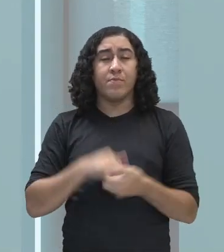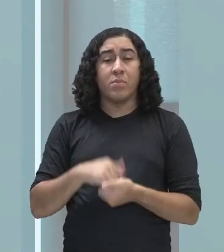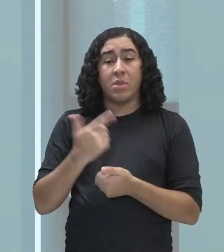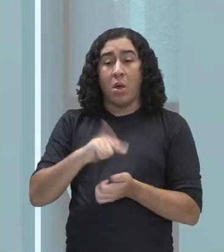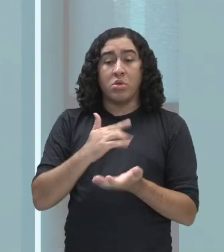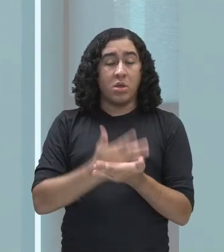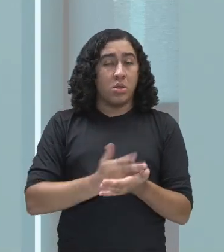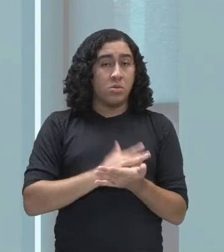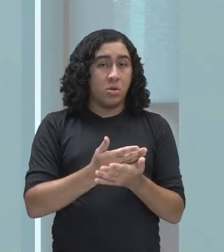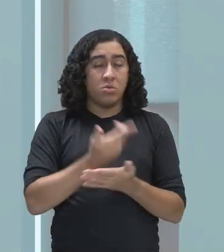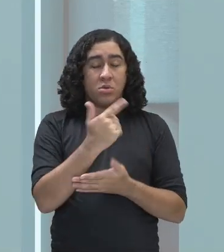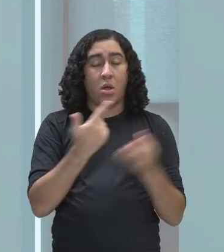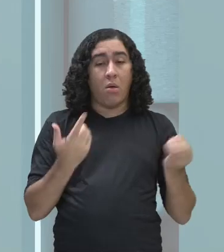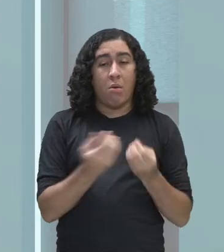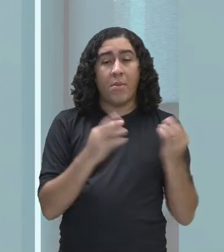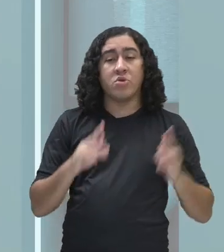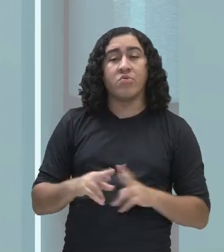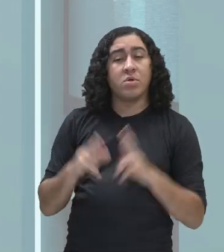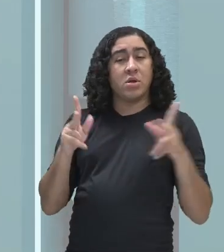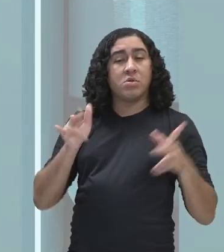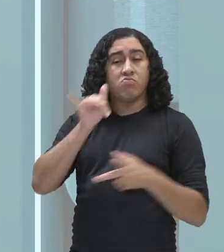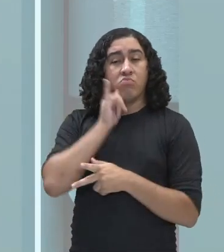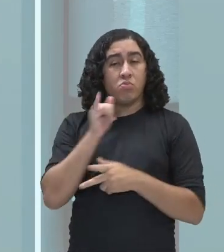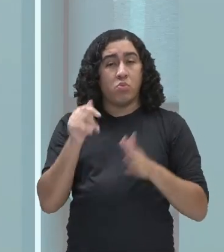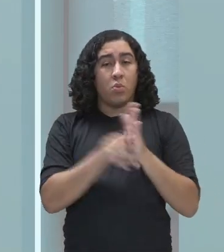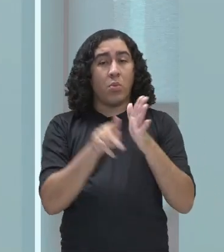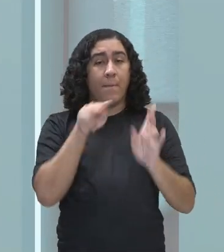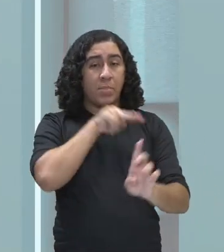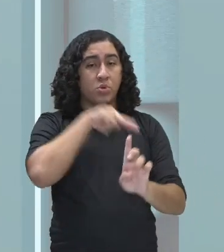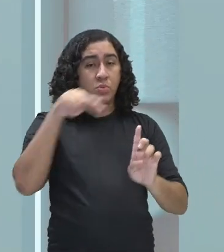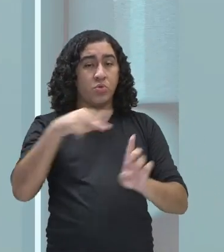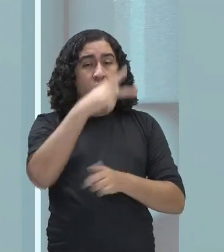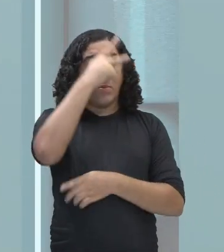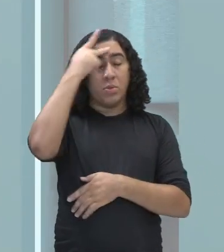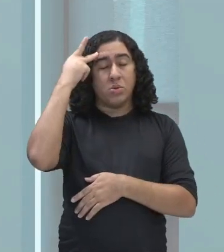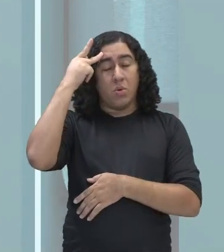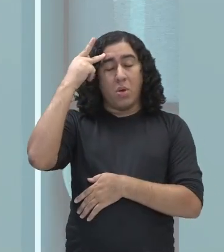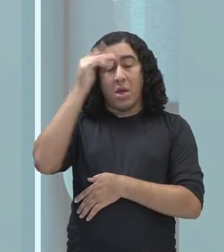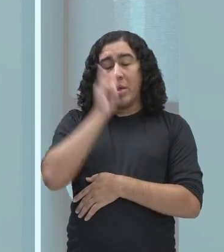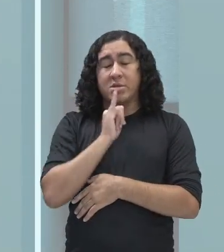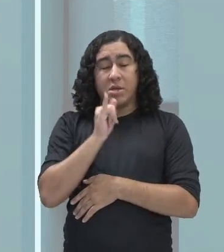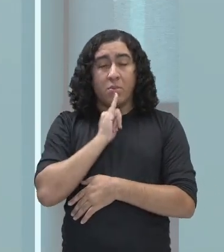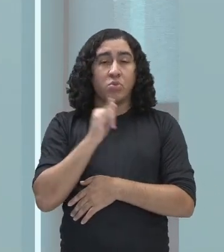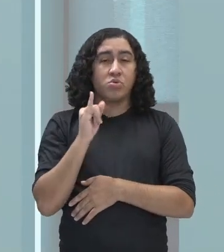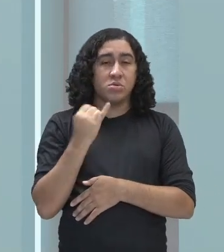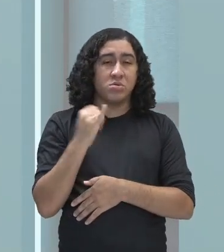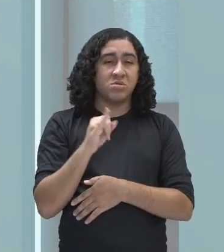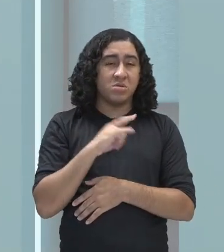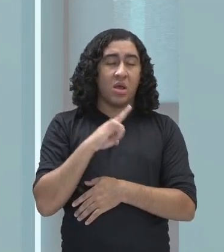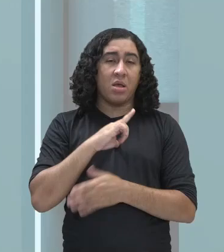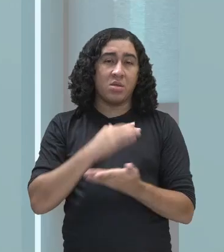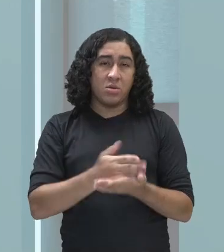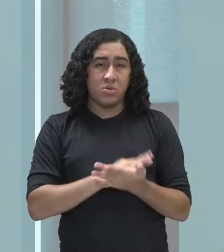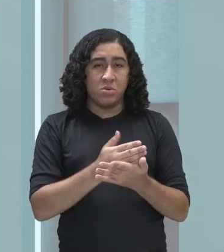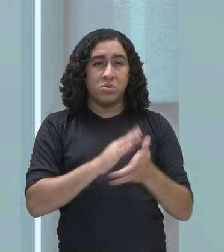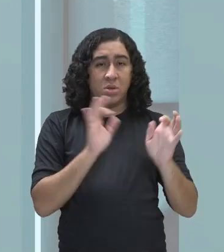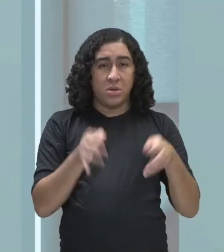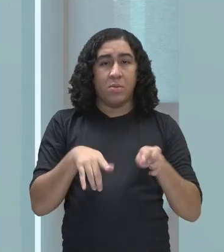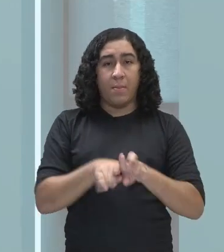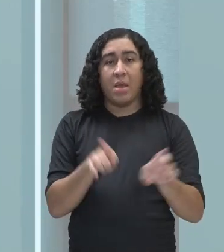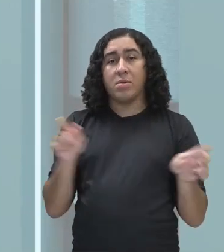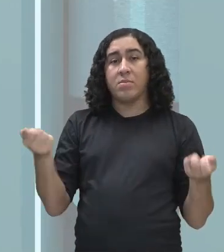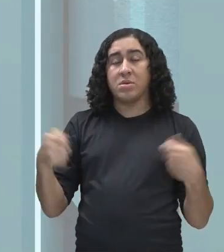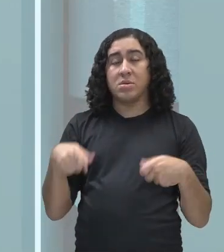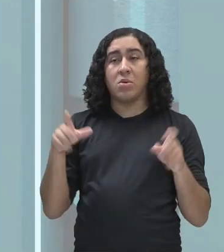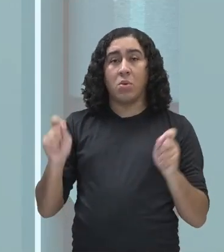tradução, ele não faz diferença nenhuma do ponto de vista, como é que podemos dizer, da tradução, mas ele é necessário